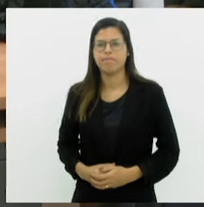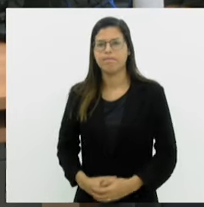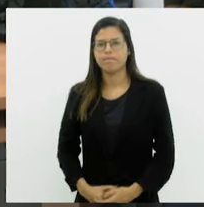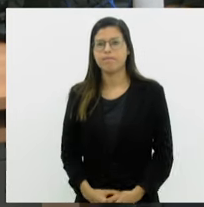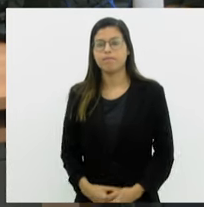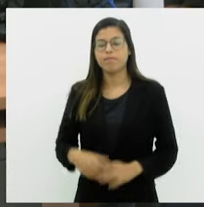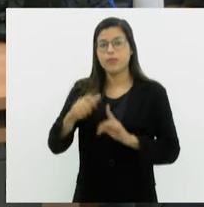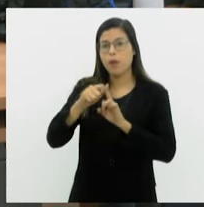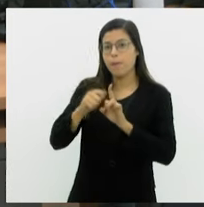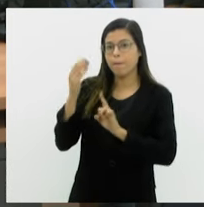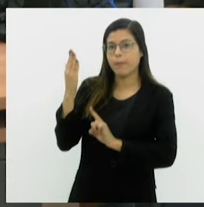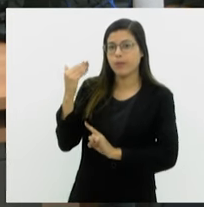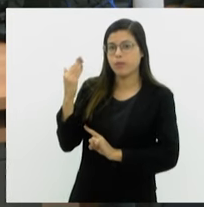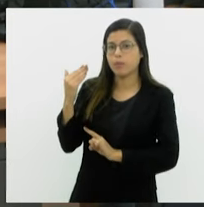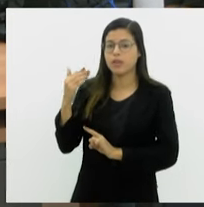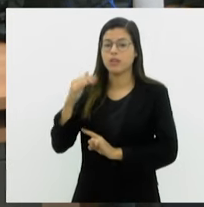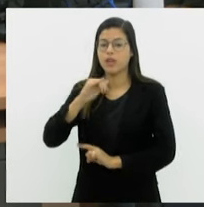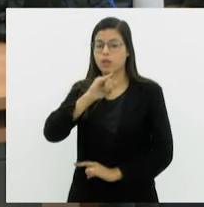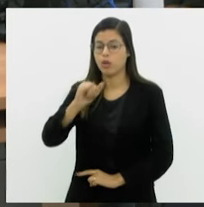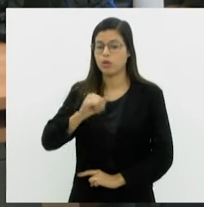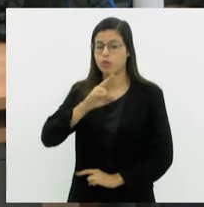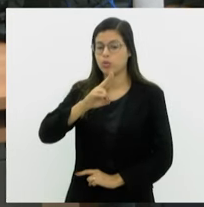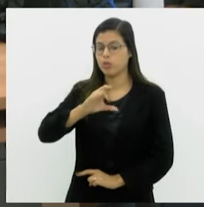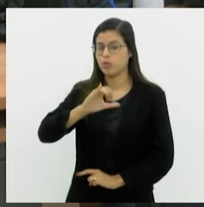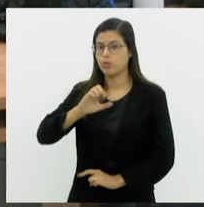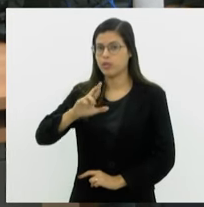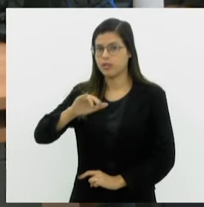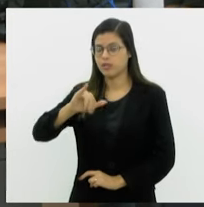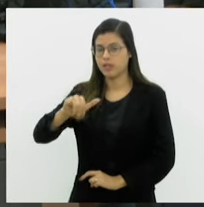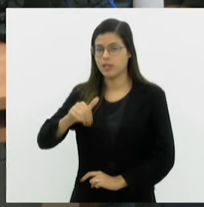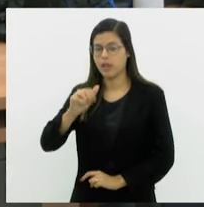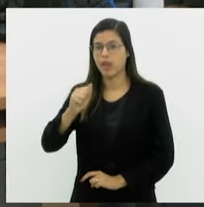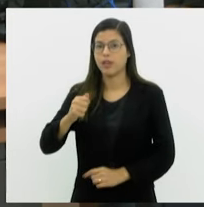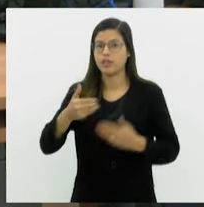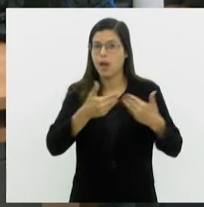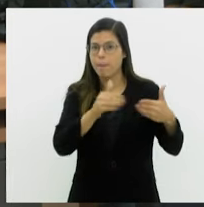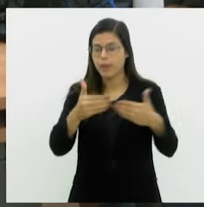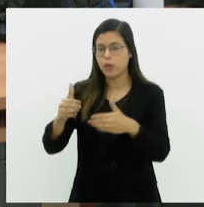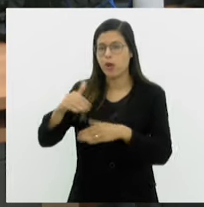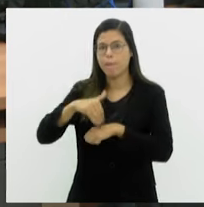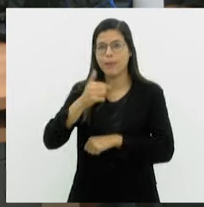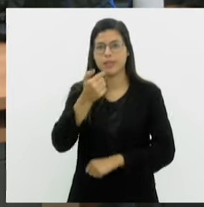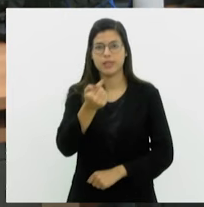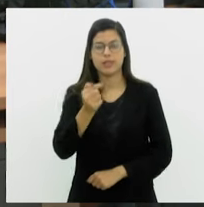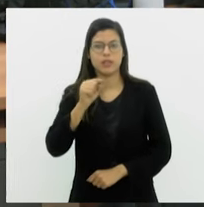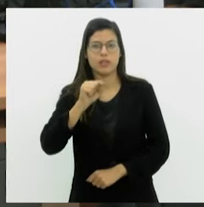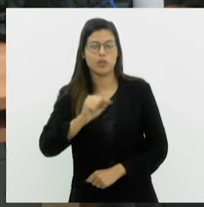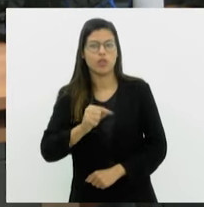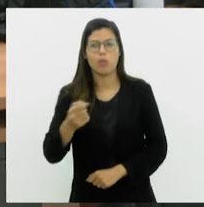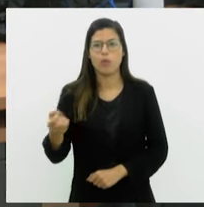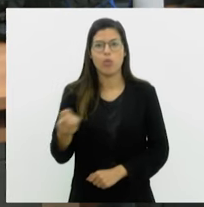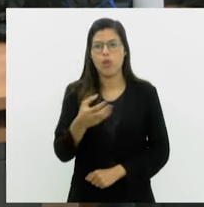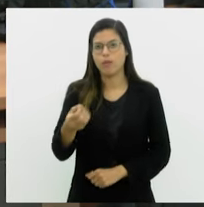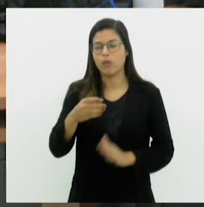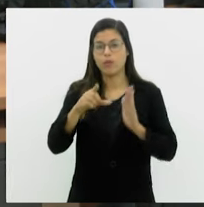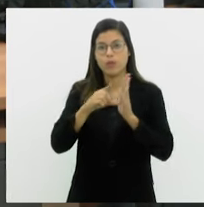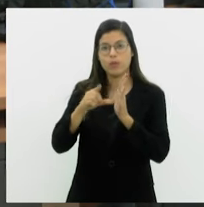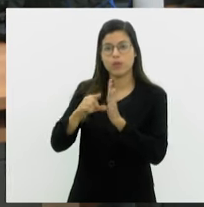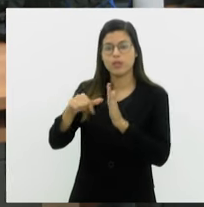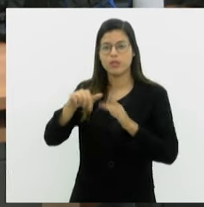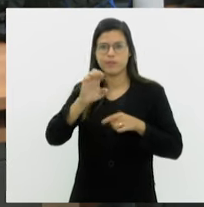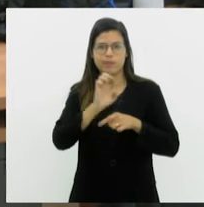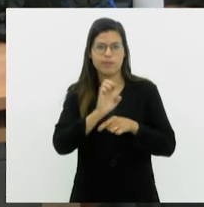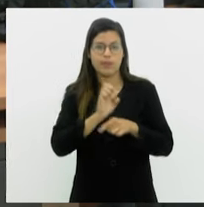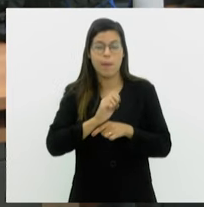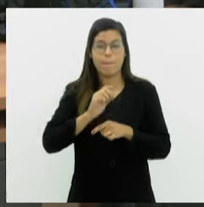No mês passado, a Junta Comercial do Rio de Janeiro registrou a abertura de mais de 7 mil novos negócios no estado. Foi o melhor